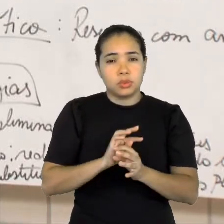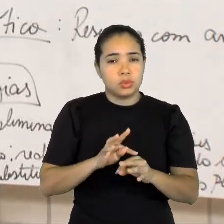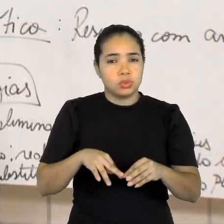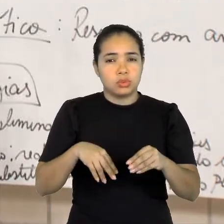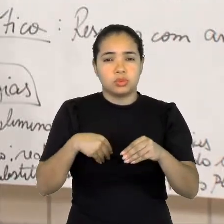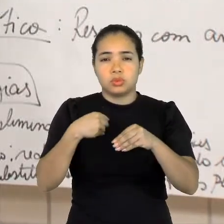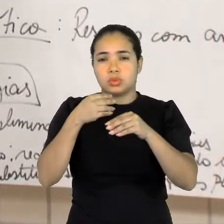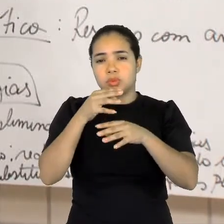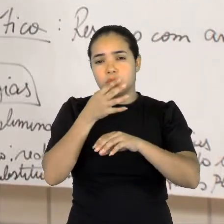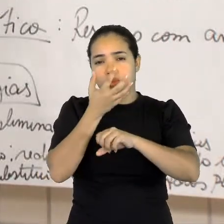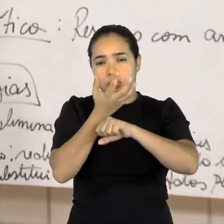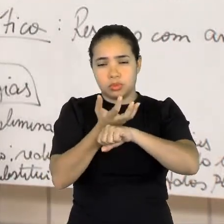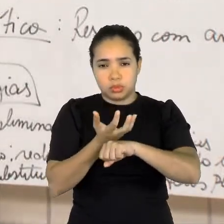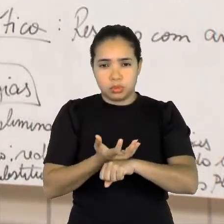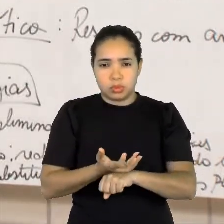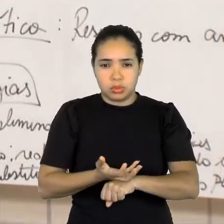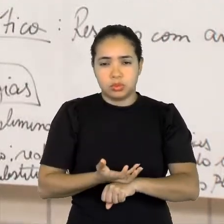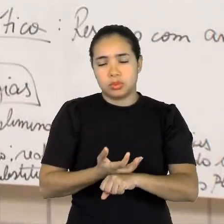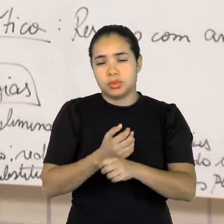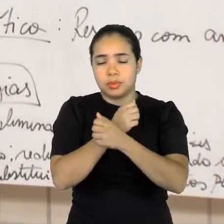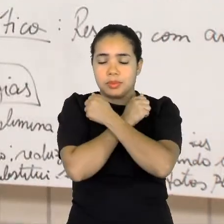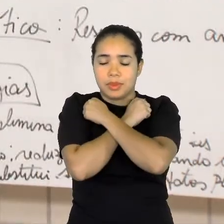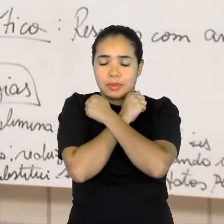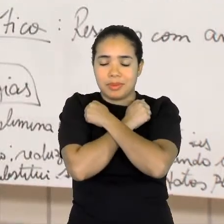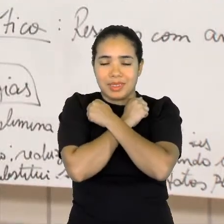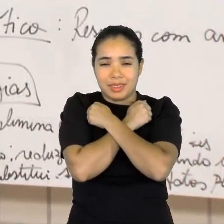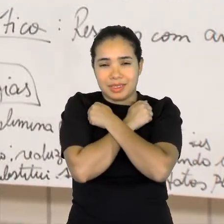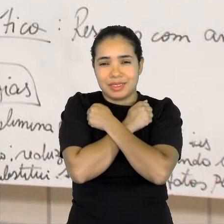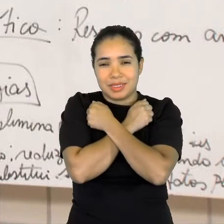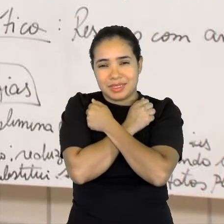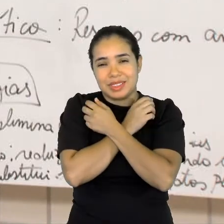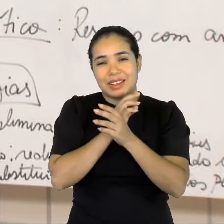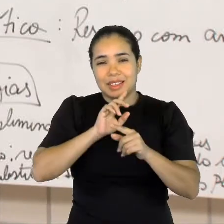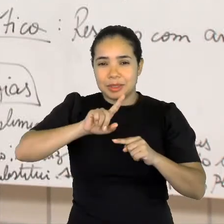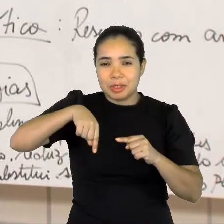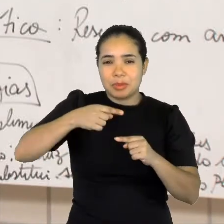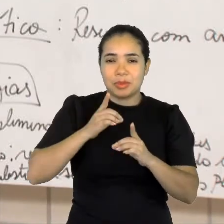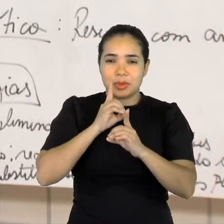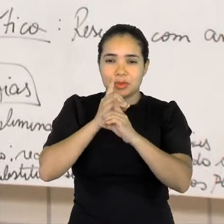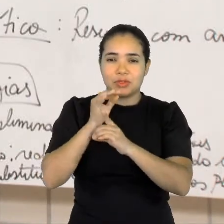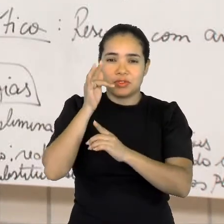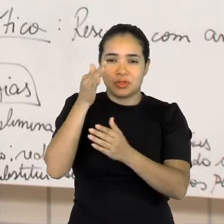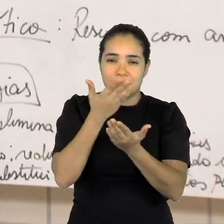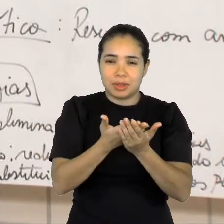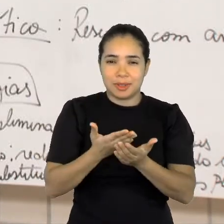curriculares. E é isso, um abraço virtual a todos vocês e até a próxima aula.